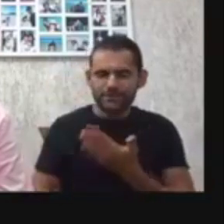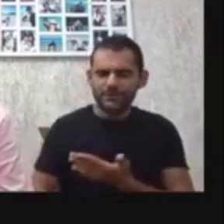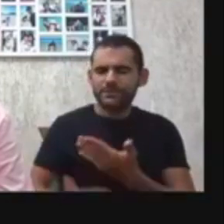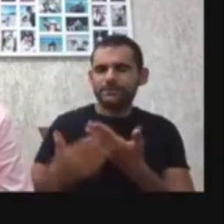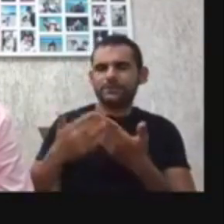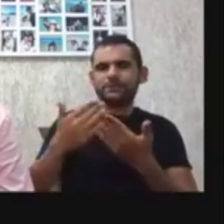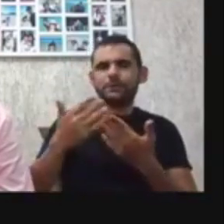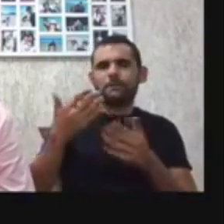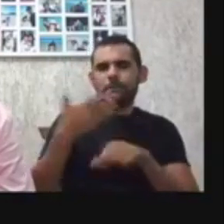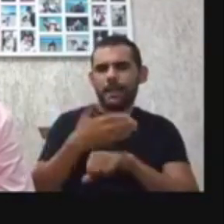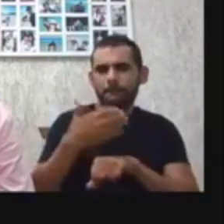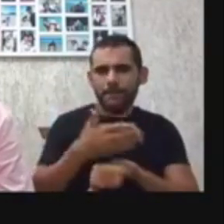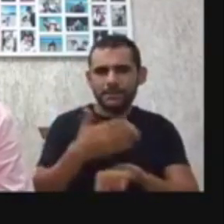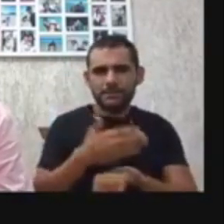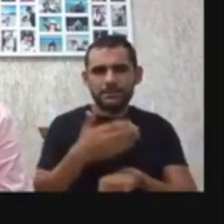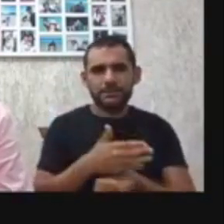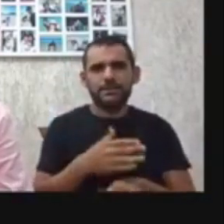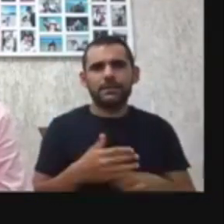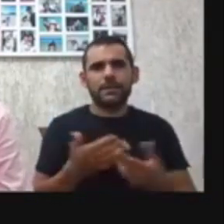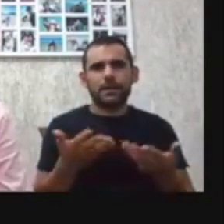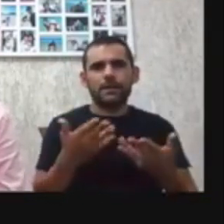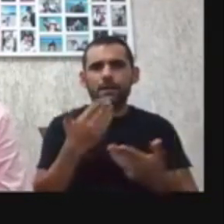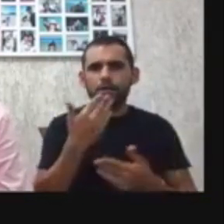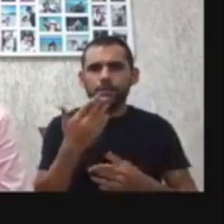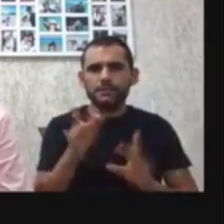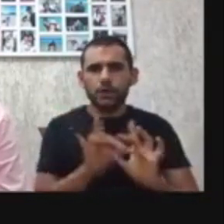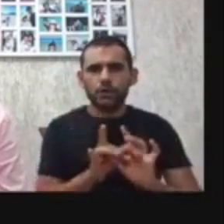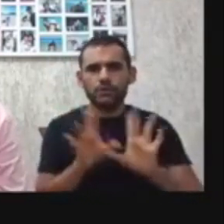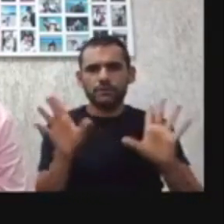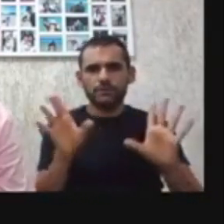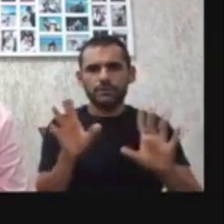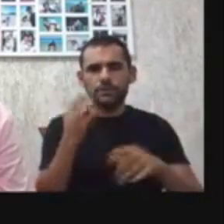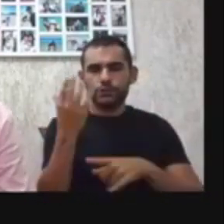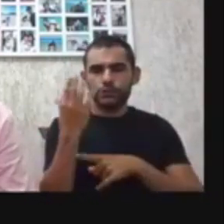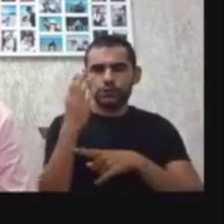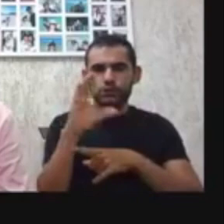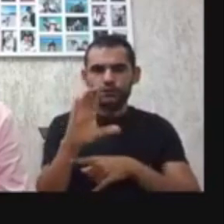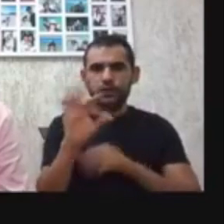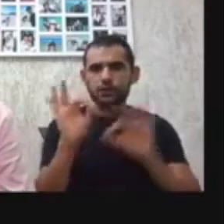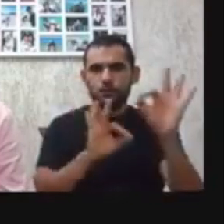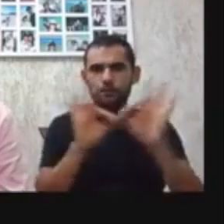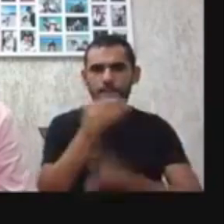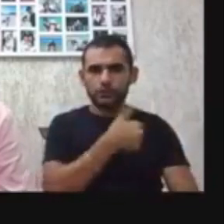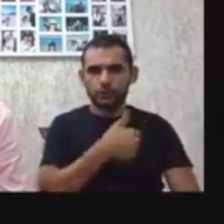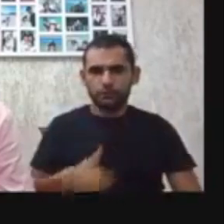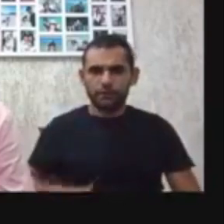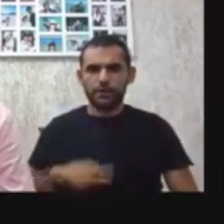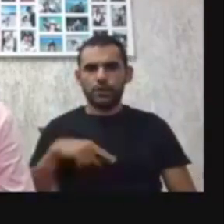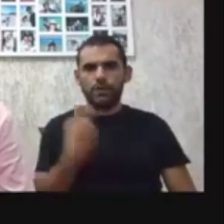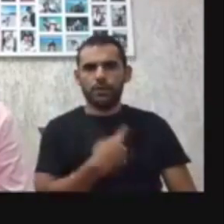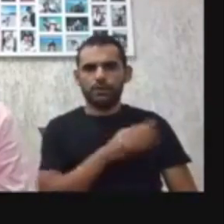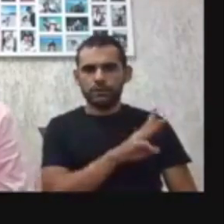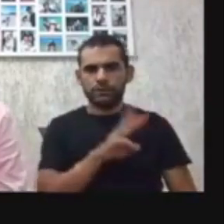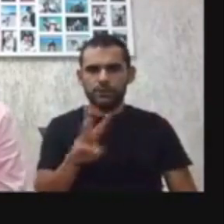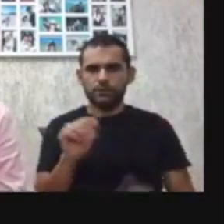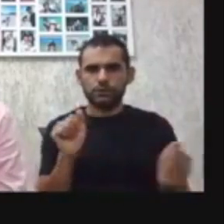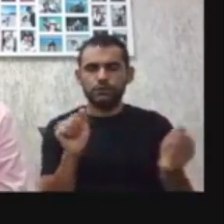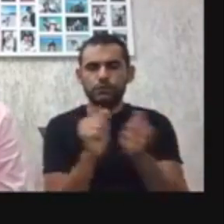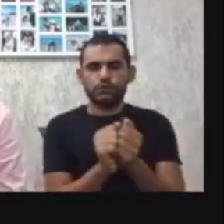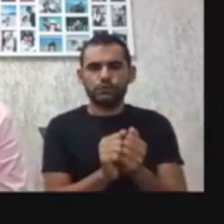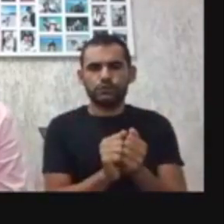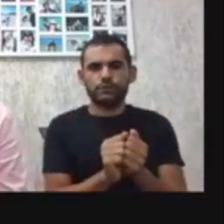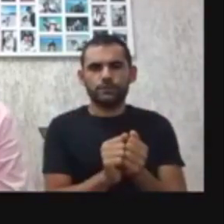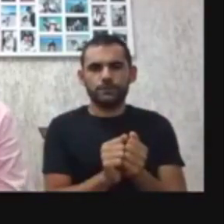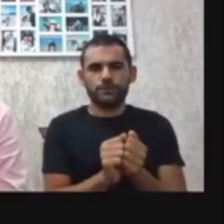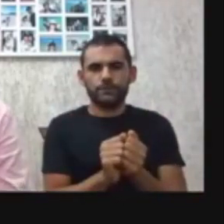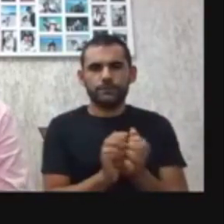pela participação. Eu quero pedir a sua autorização para eu divulgar o seu plano de governo no nosso portal, junto com o seu vídeo, né?